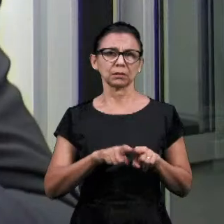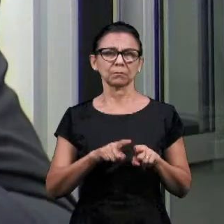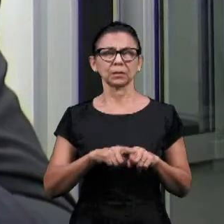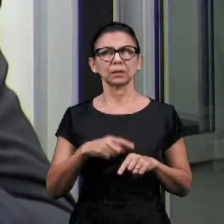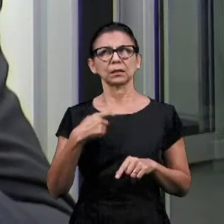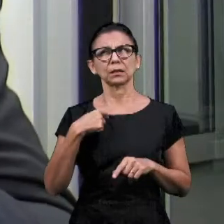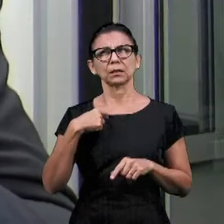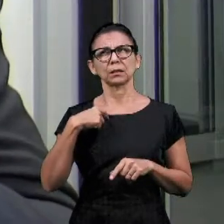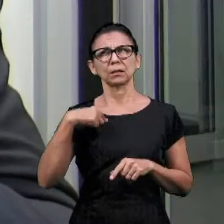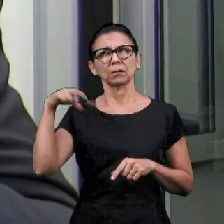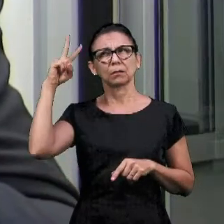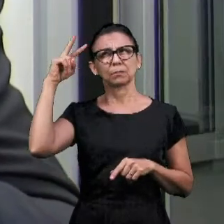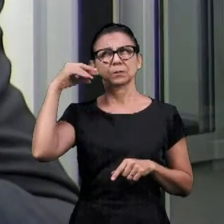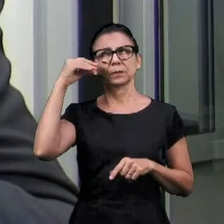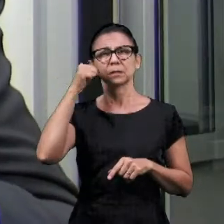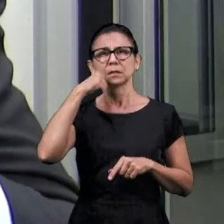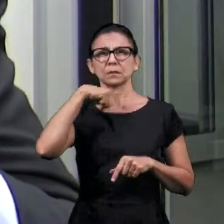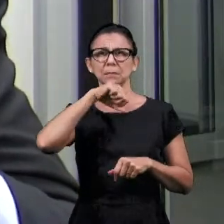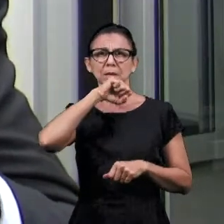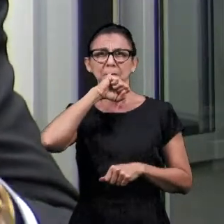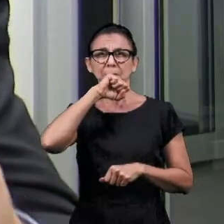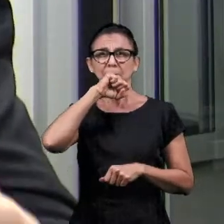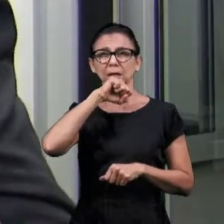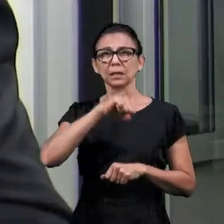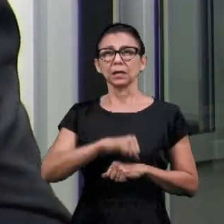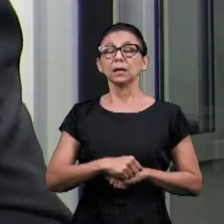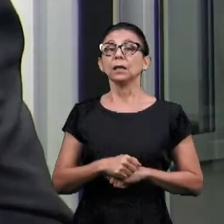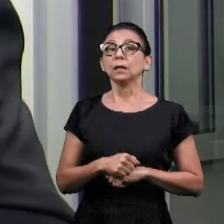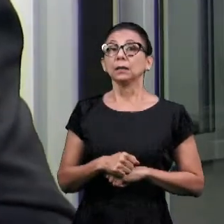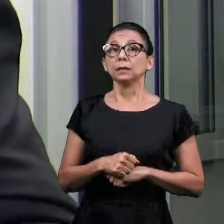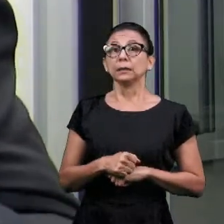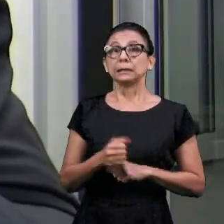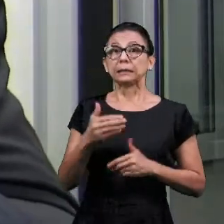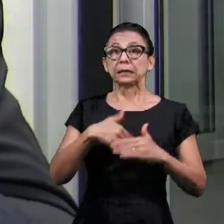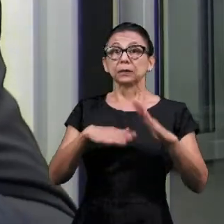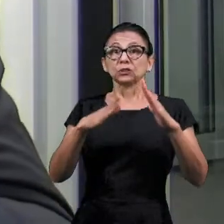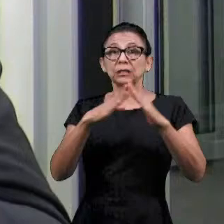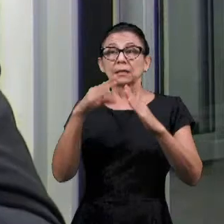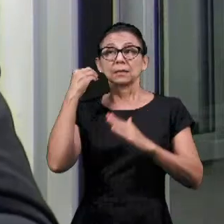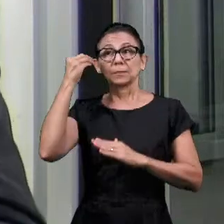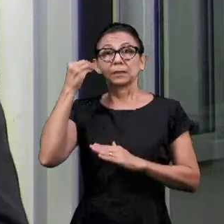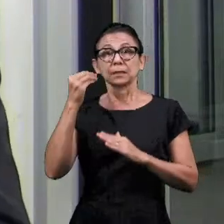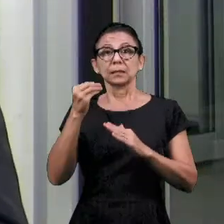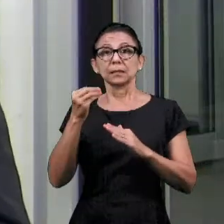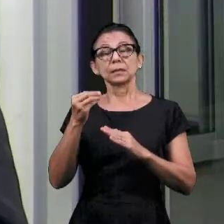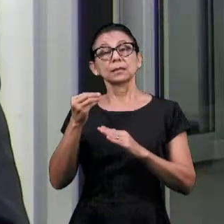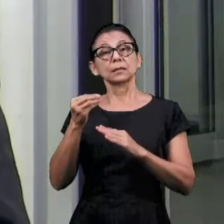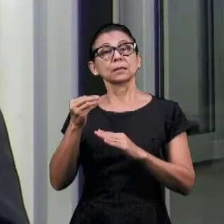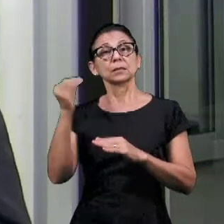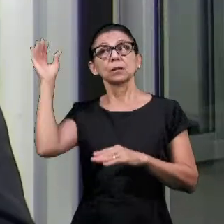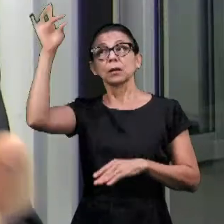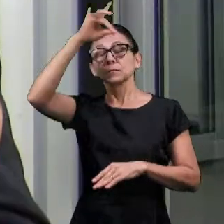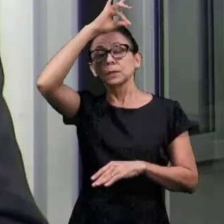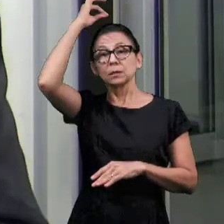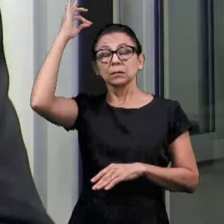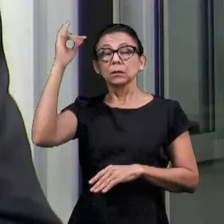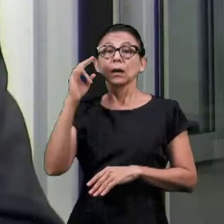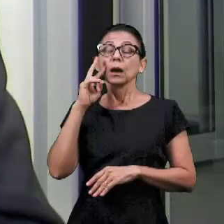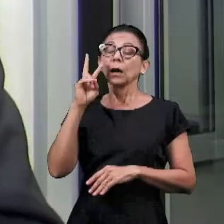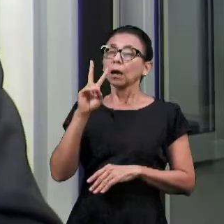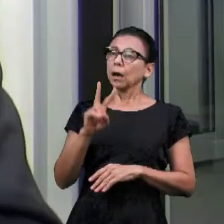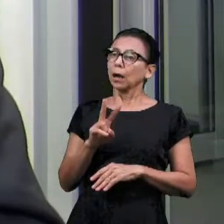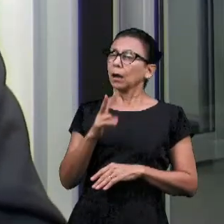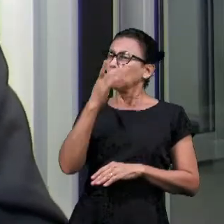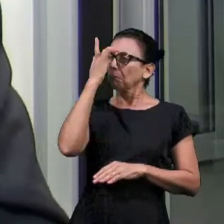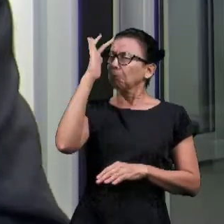minha mãe tendo uma experiência com o Espírito Santo dentro de casa e eu ainda olhava aquilo, eu não sabia exatamente o que era